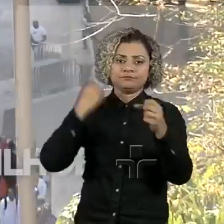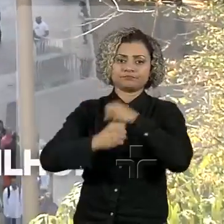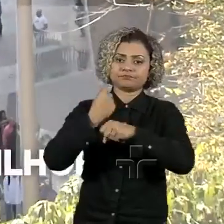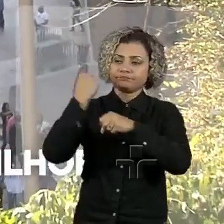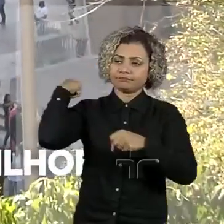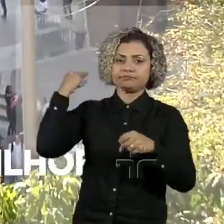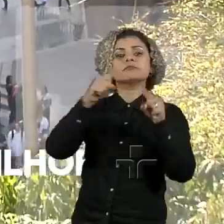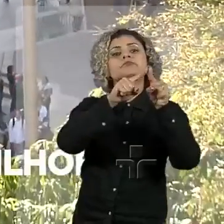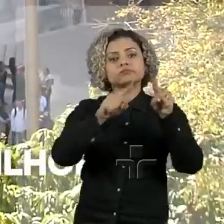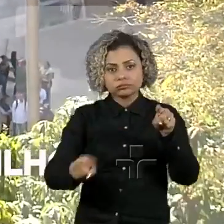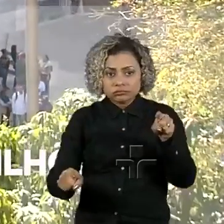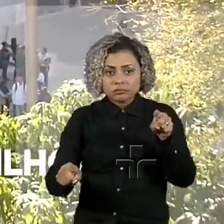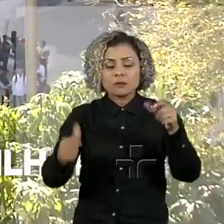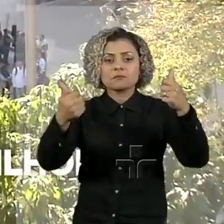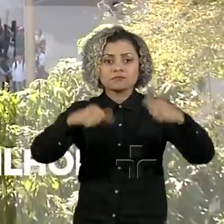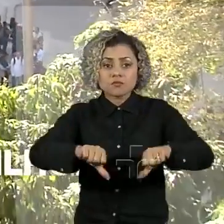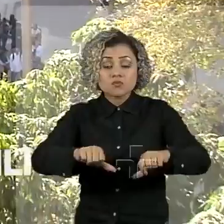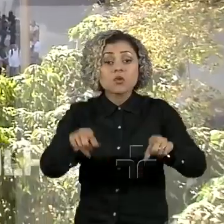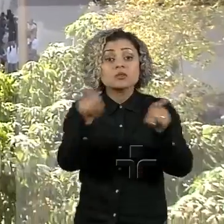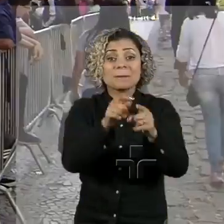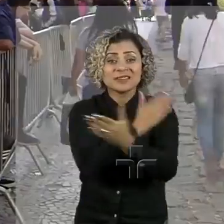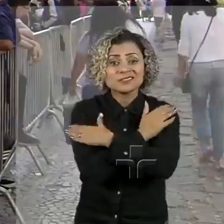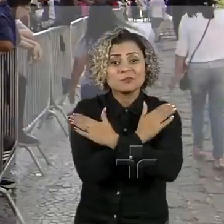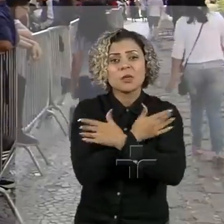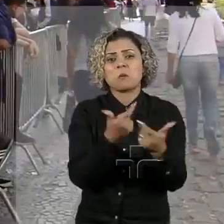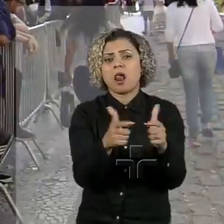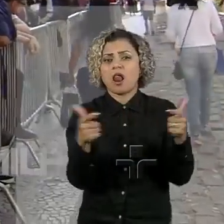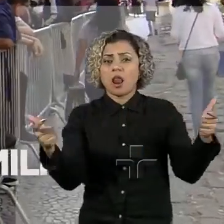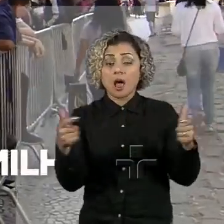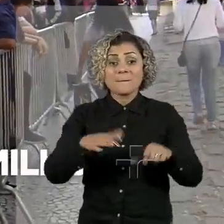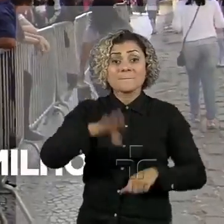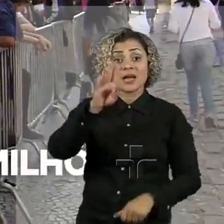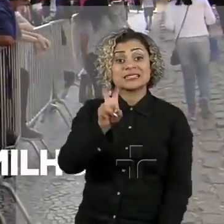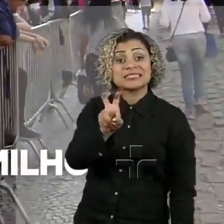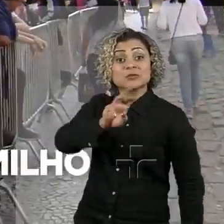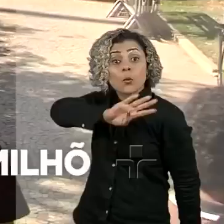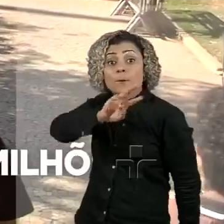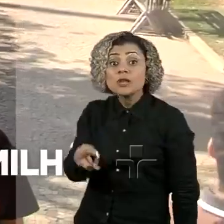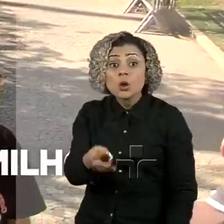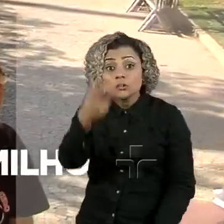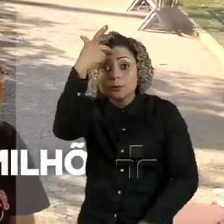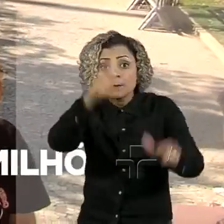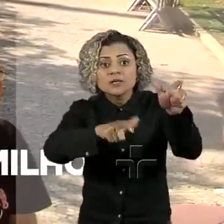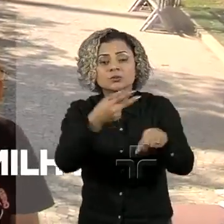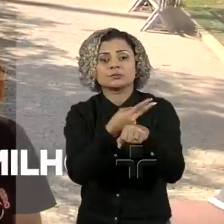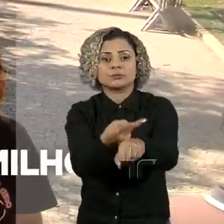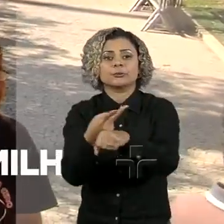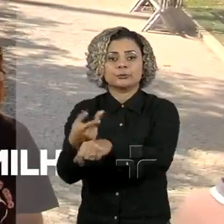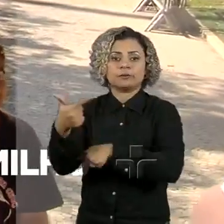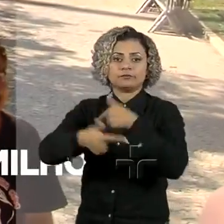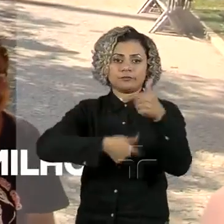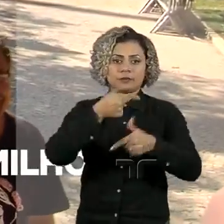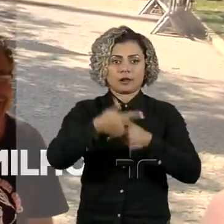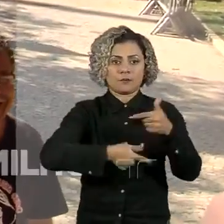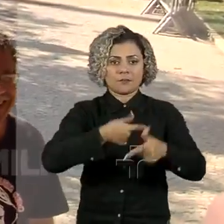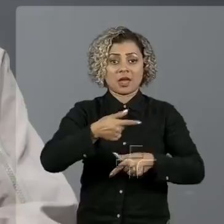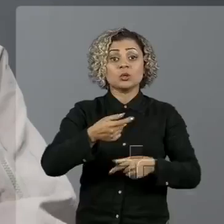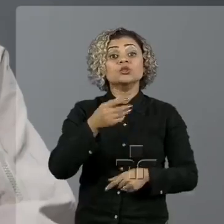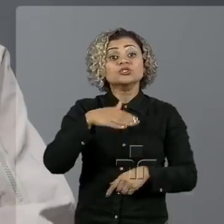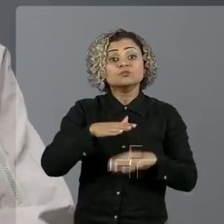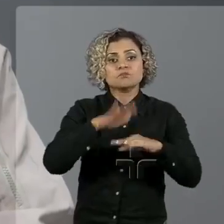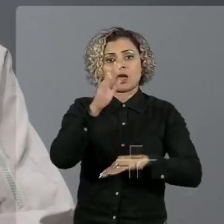O desemprego se mantém em índices altos e mais de 5 milhões de pessoas procuram emprego há mais de um